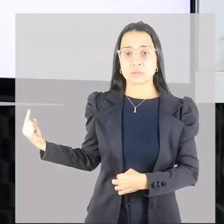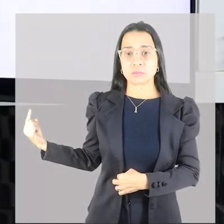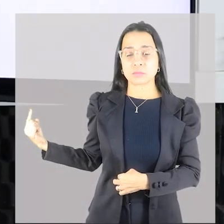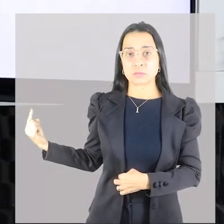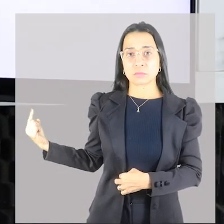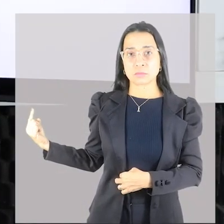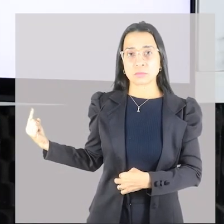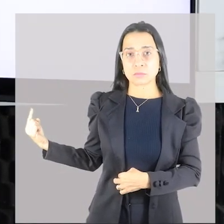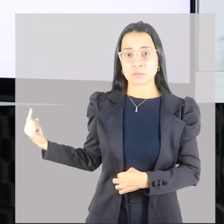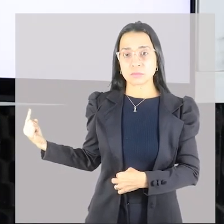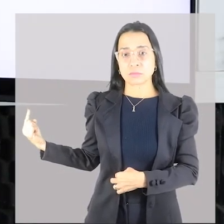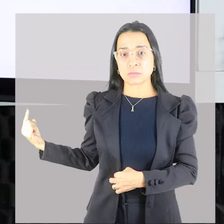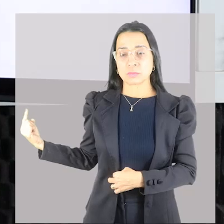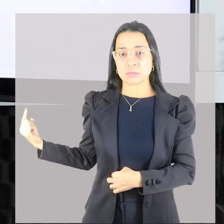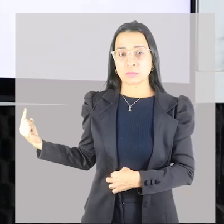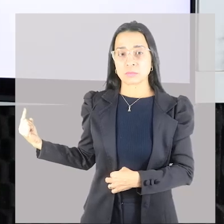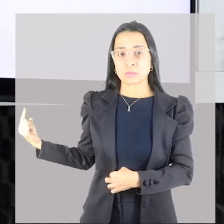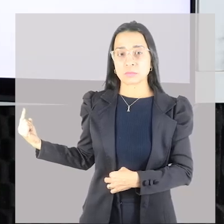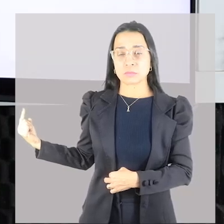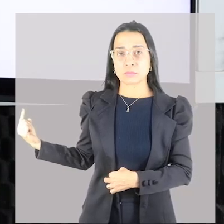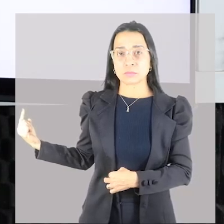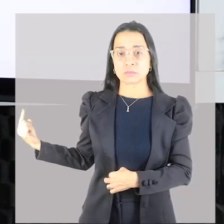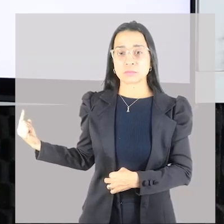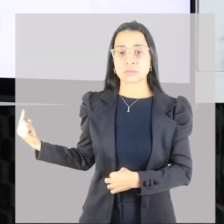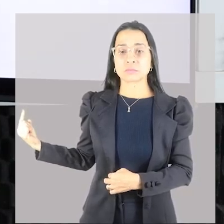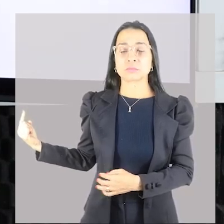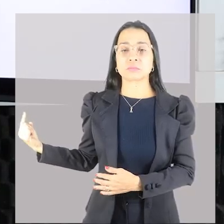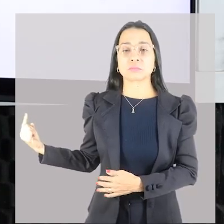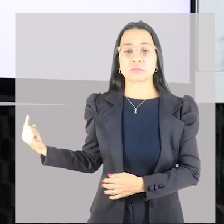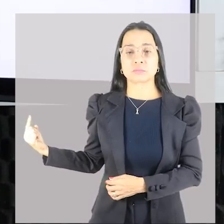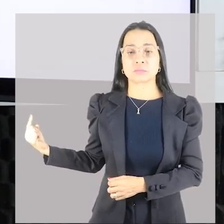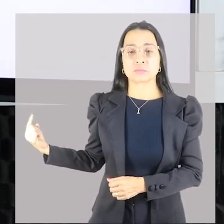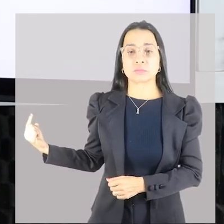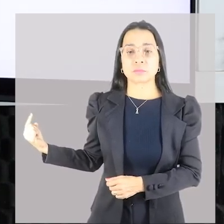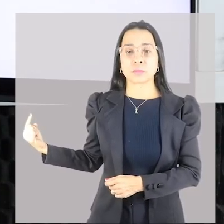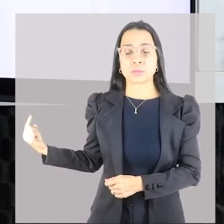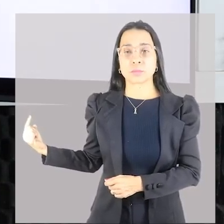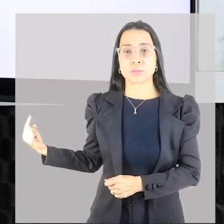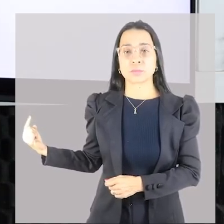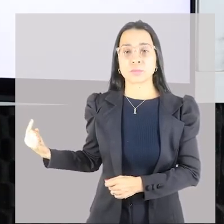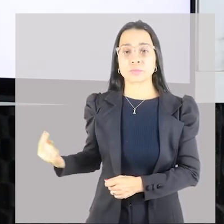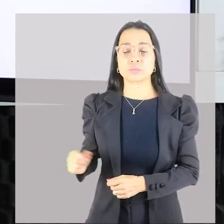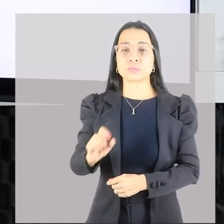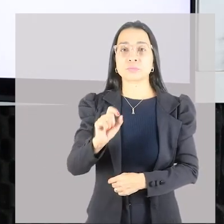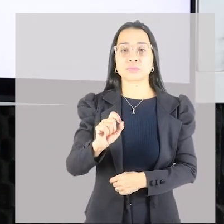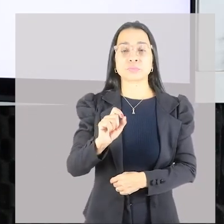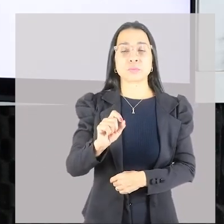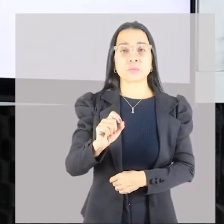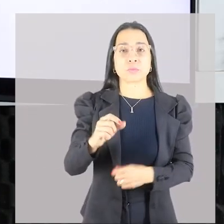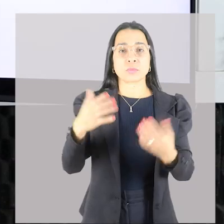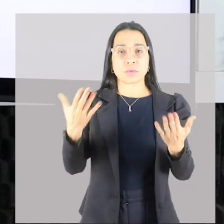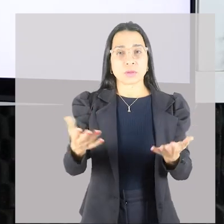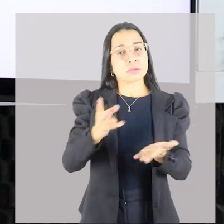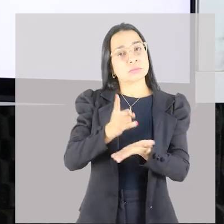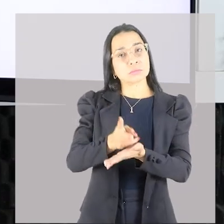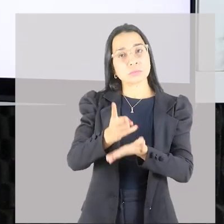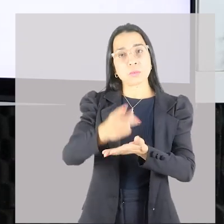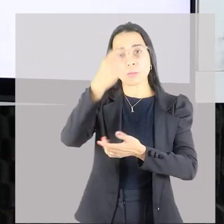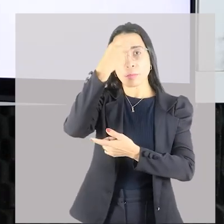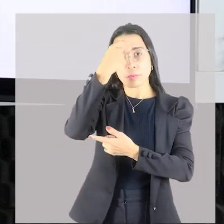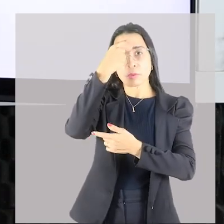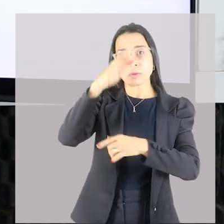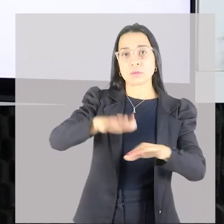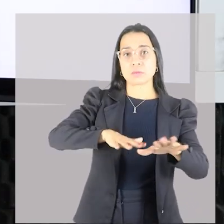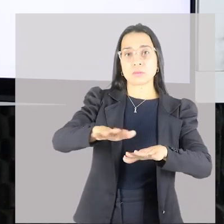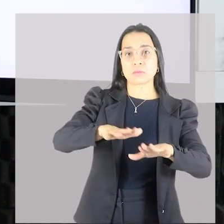inserção, a inclusão de cada vez mais pessoas na sociedade de direitos. Então, sempre que a gente pensar nos